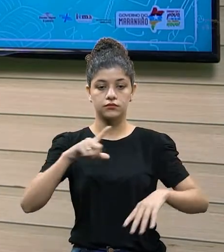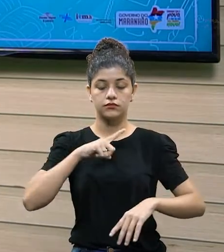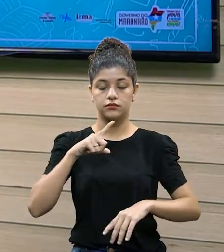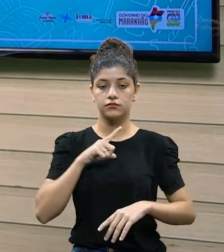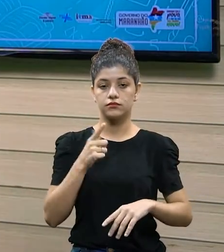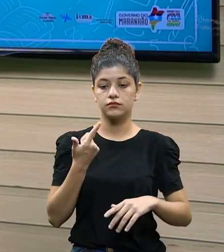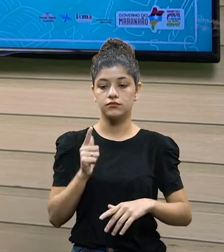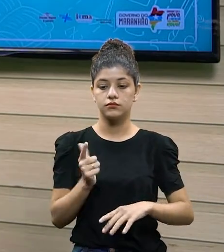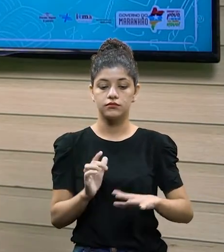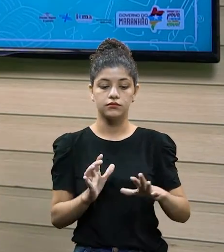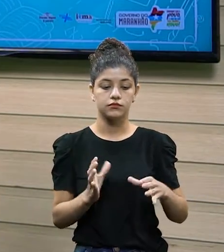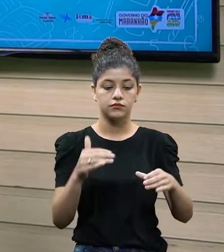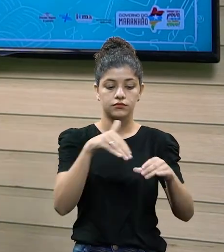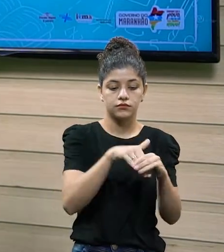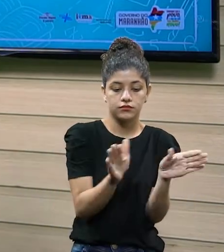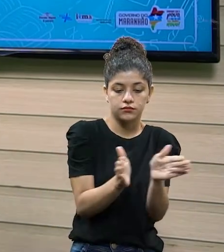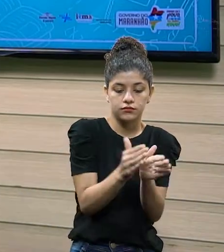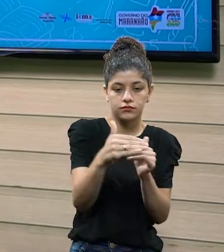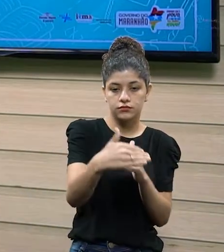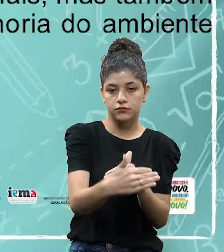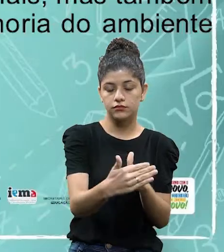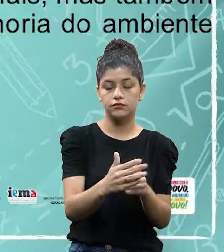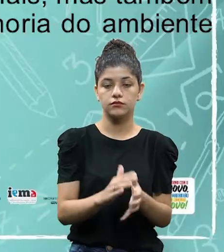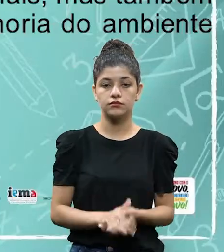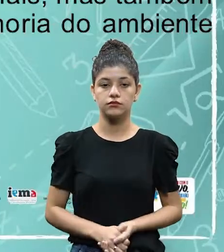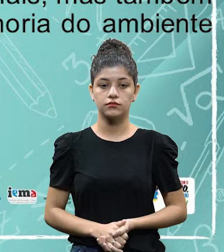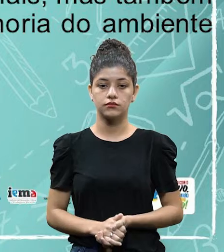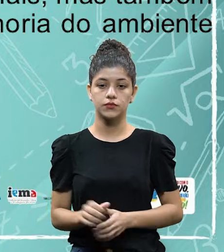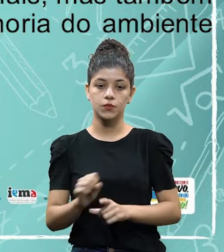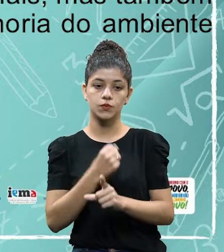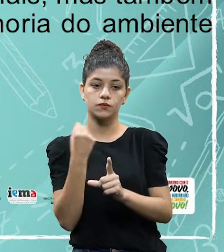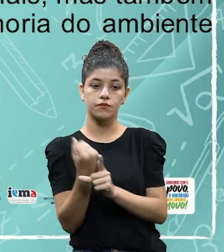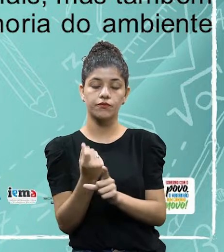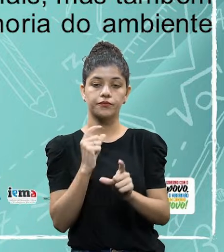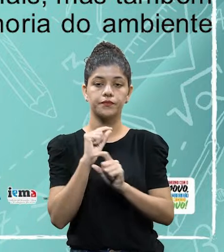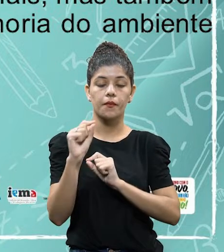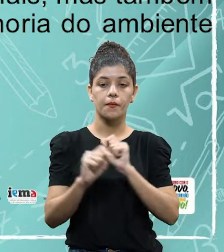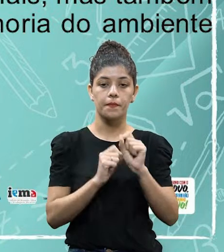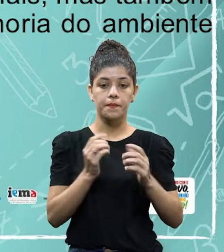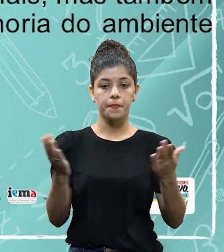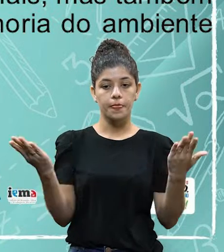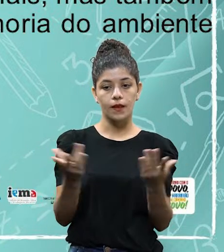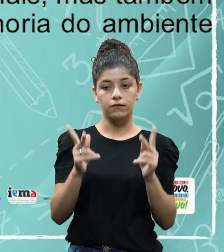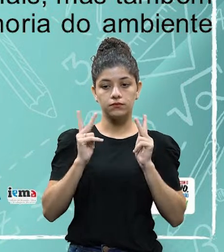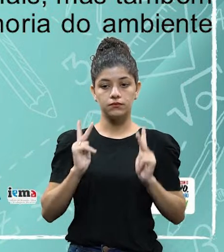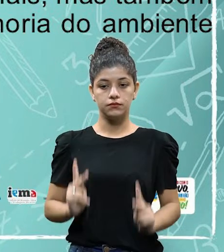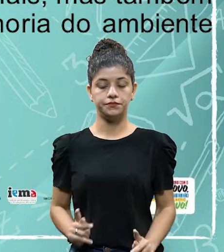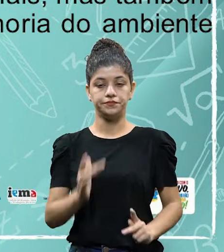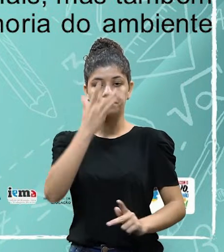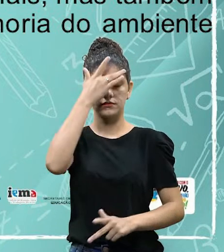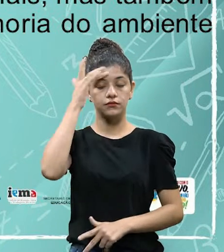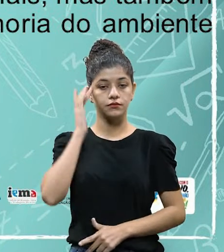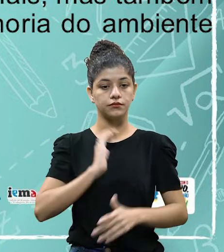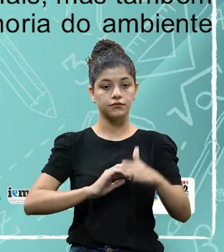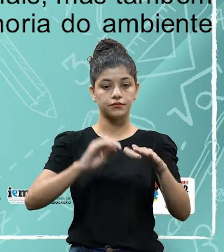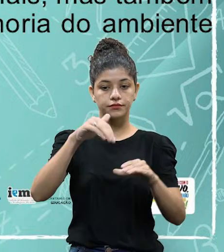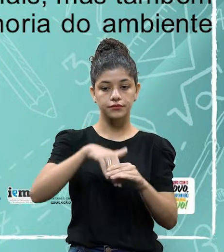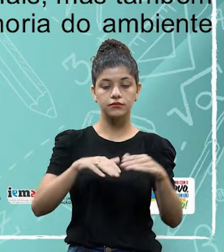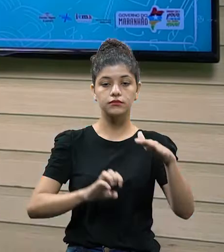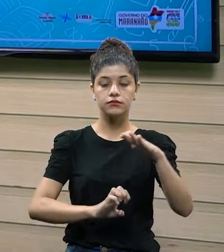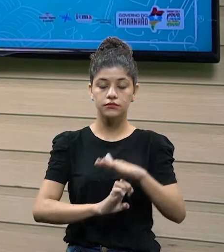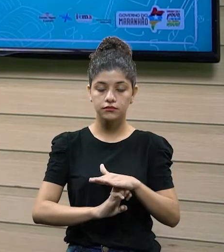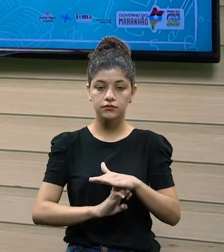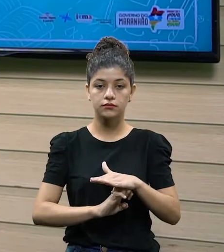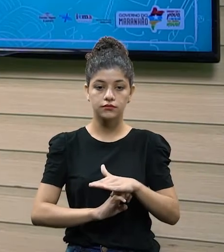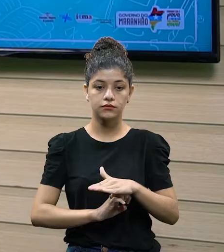da empresa. Qual a ideia que eu tenho do homo social? Foi reconhecida a complexidade do comportamento humano nas organizações. Como eu falei há